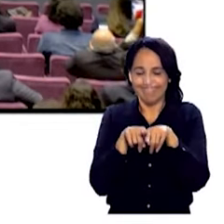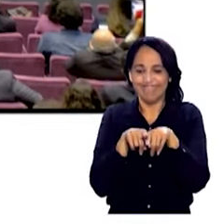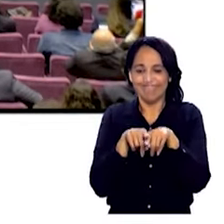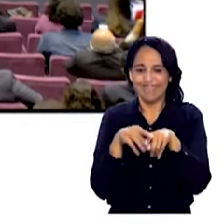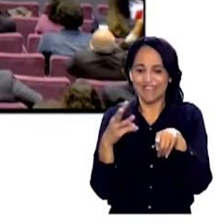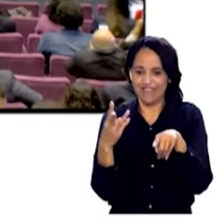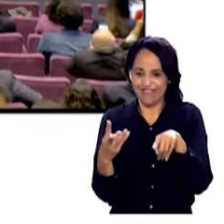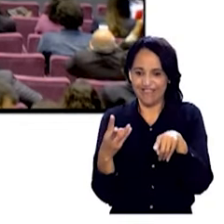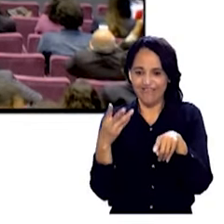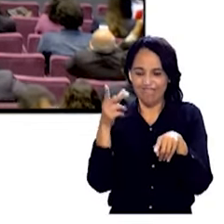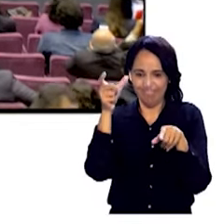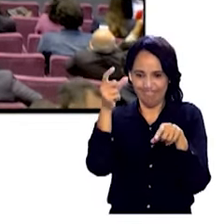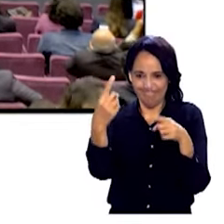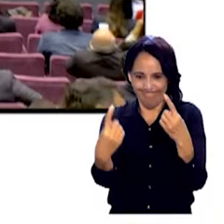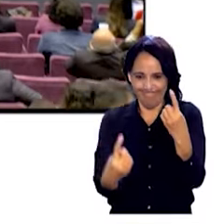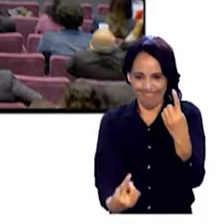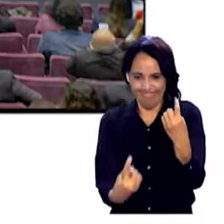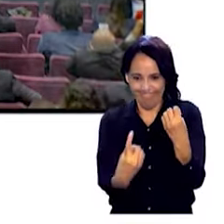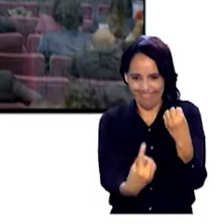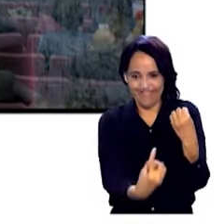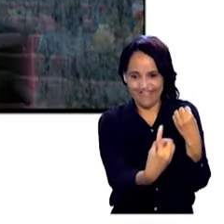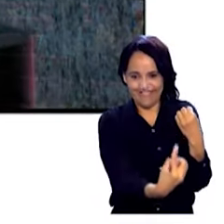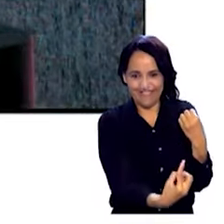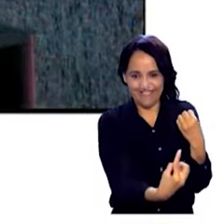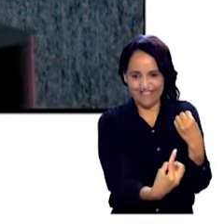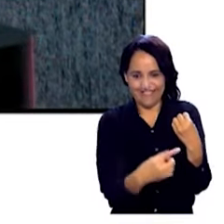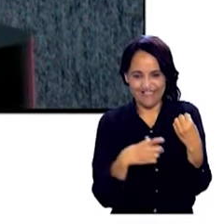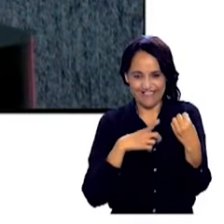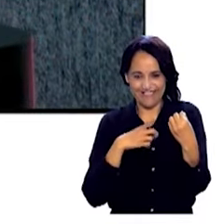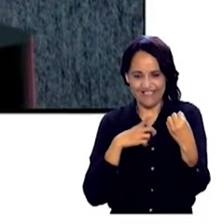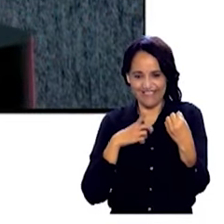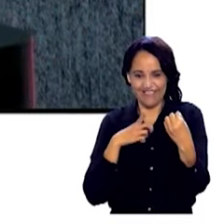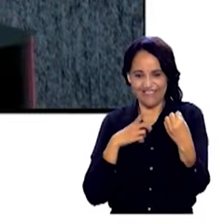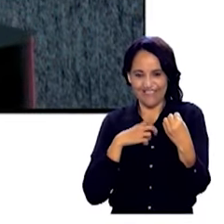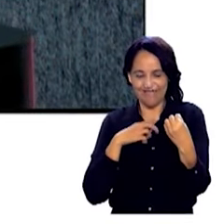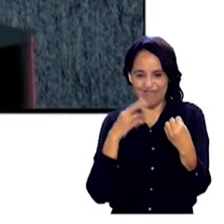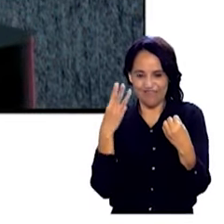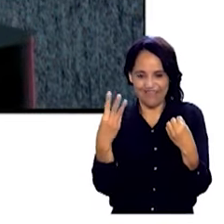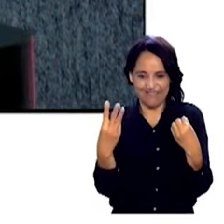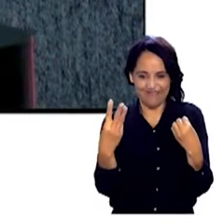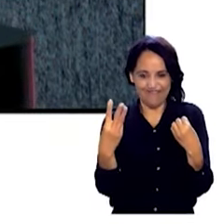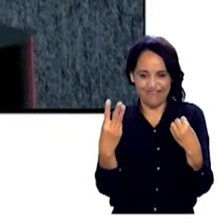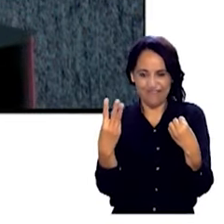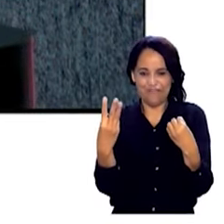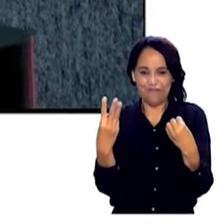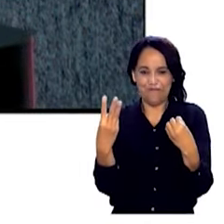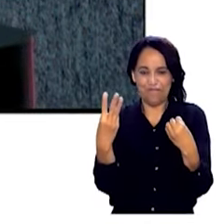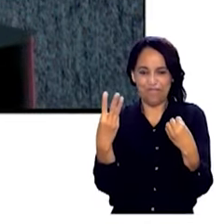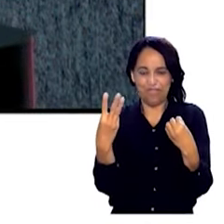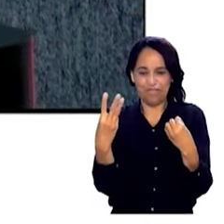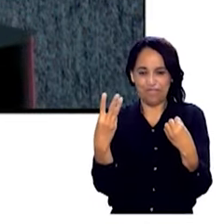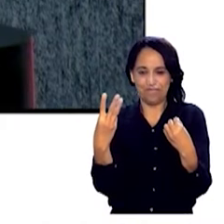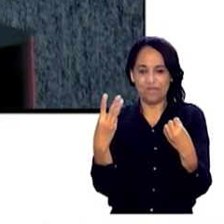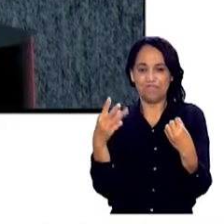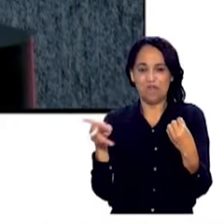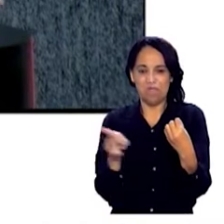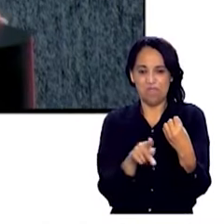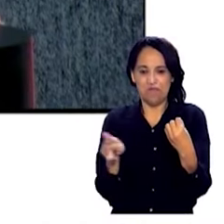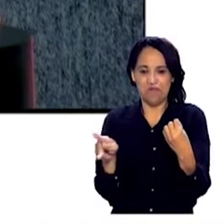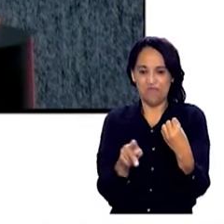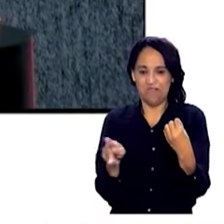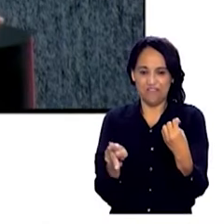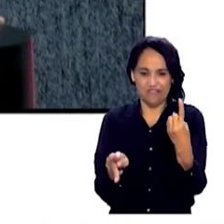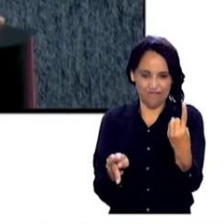pessoas vocês veem que eu também tenho uma certa quedinha pelo número três né meu meu professor Desde